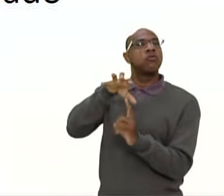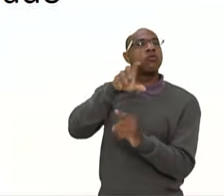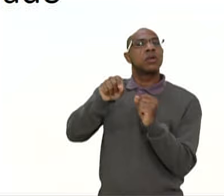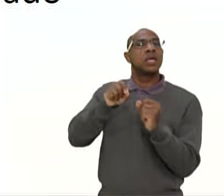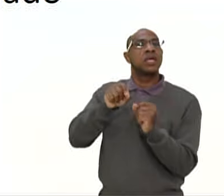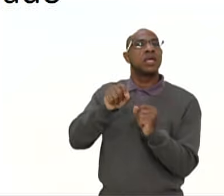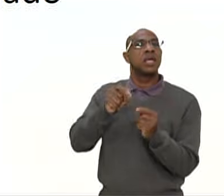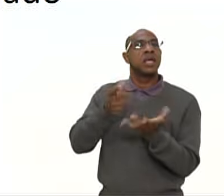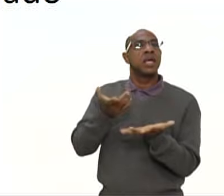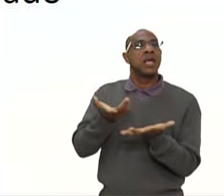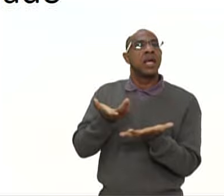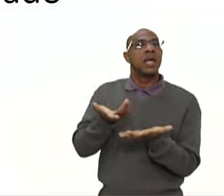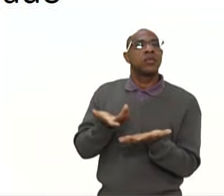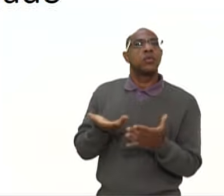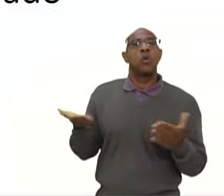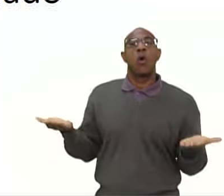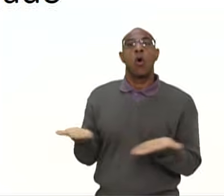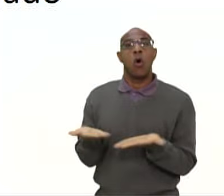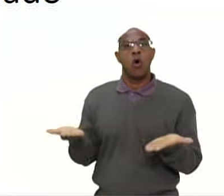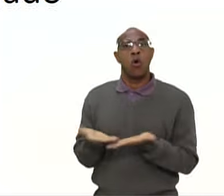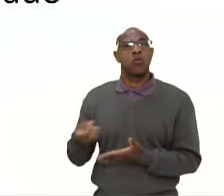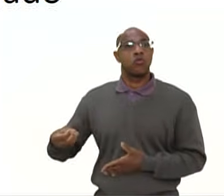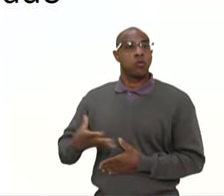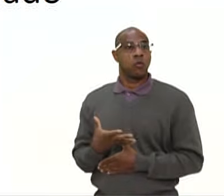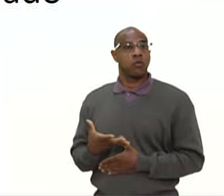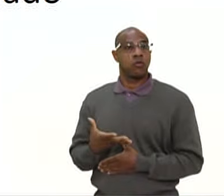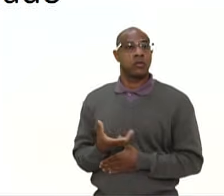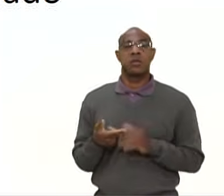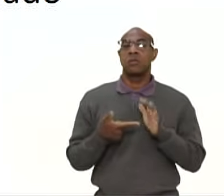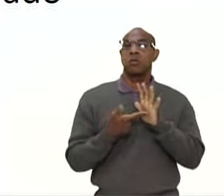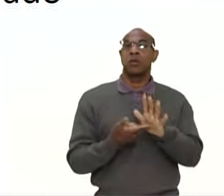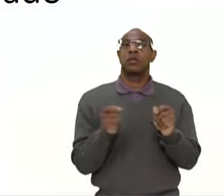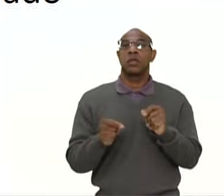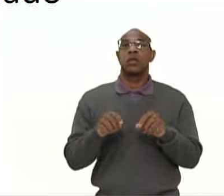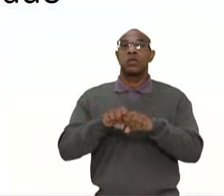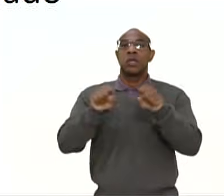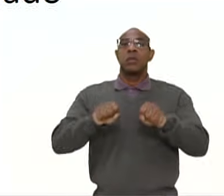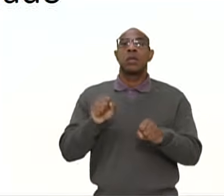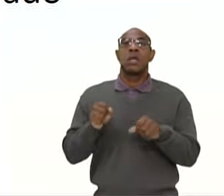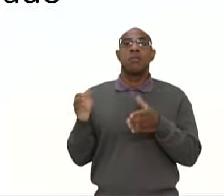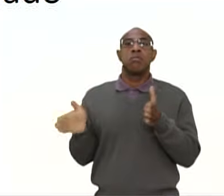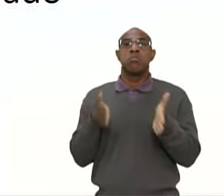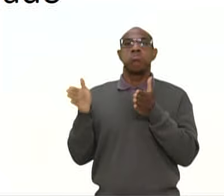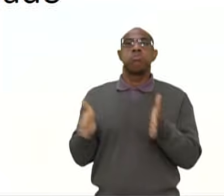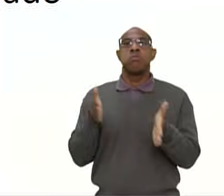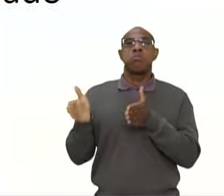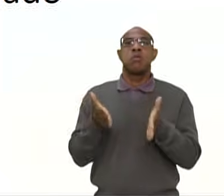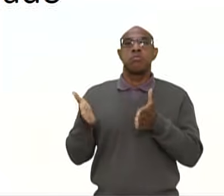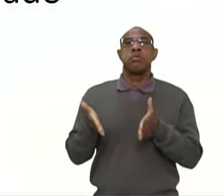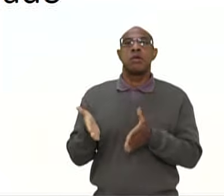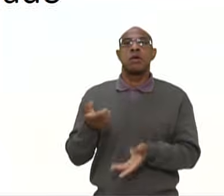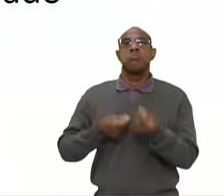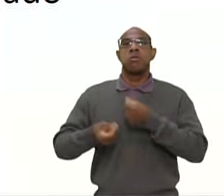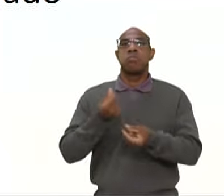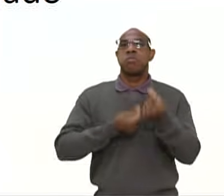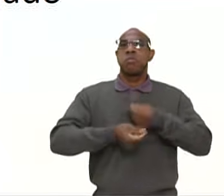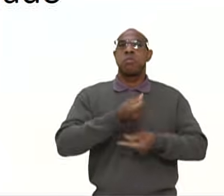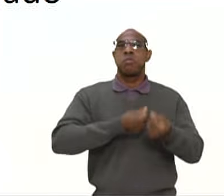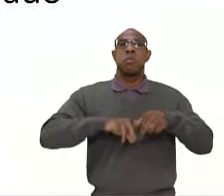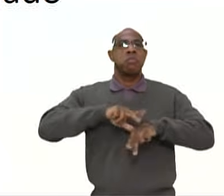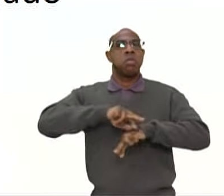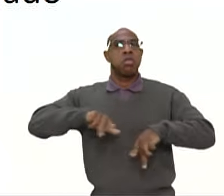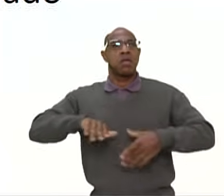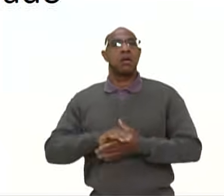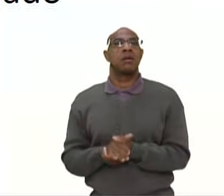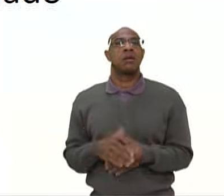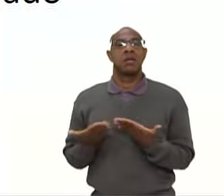e estímulos ao consumo que é proporcionado por um sistema de produção e ampla circulação de mercadorias. Então é